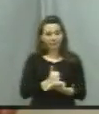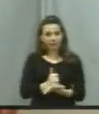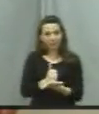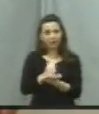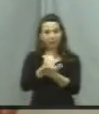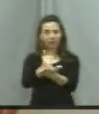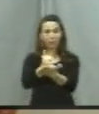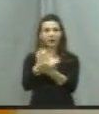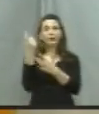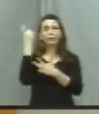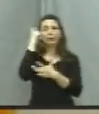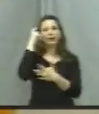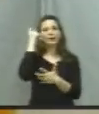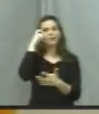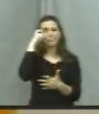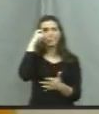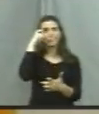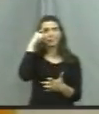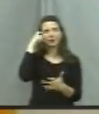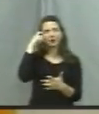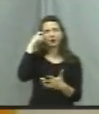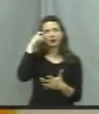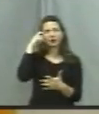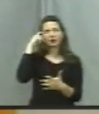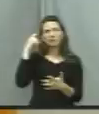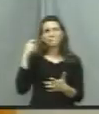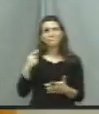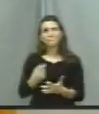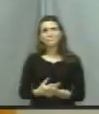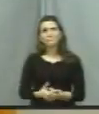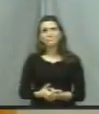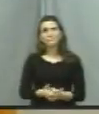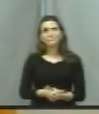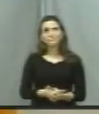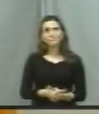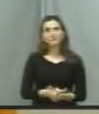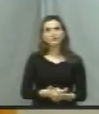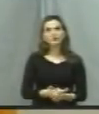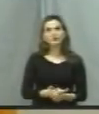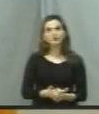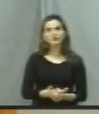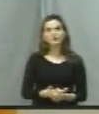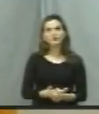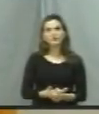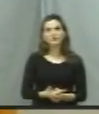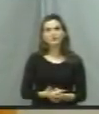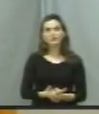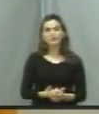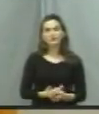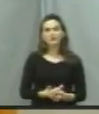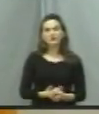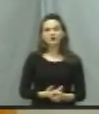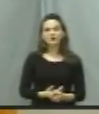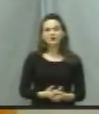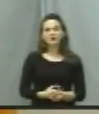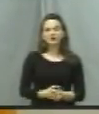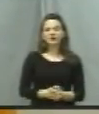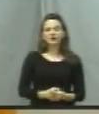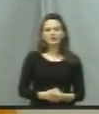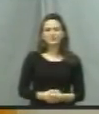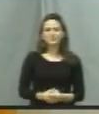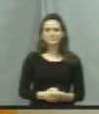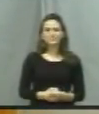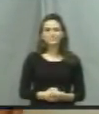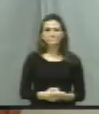ideia. E dizer que esse fato lamentável ocorrido, eu sou da